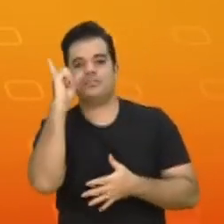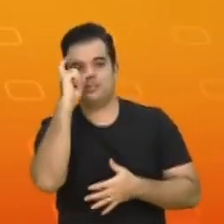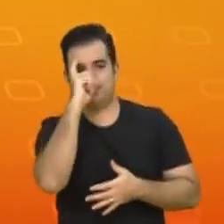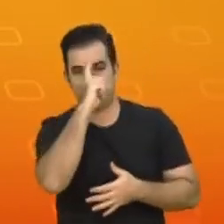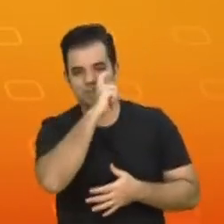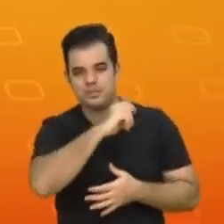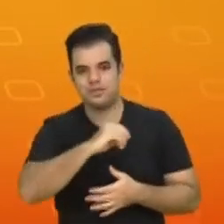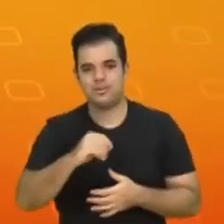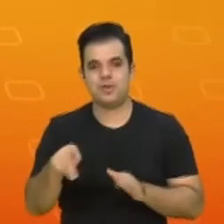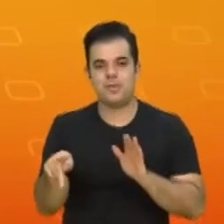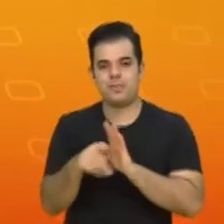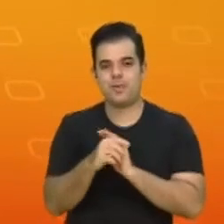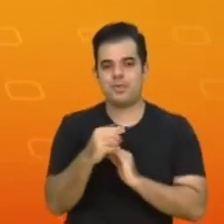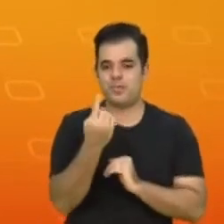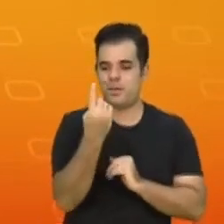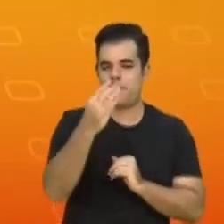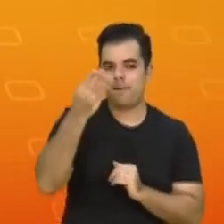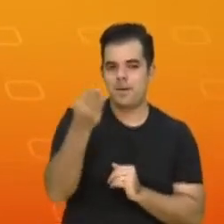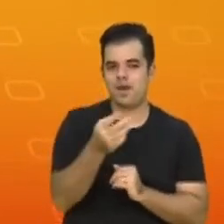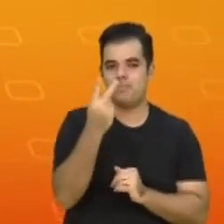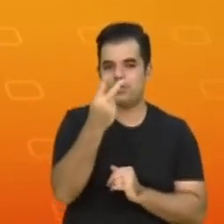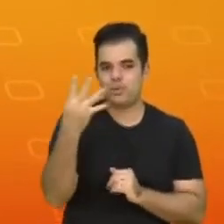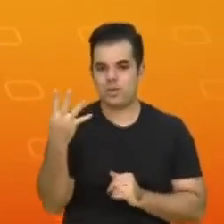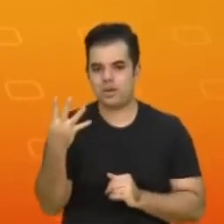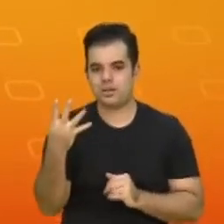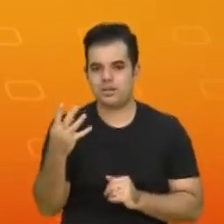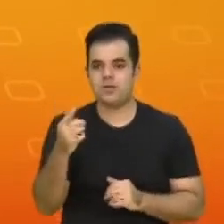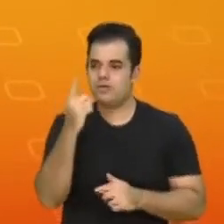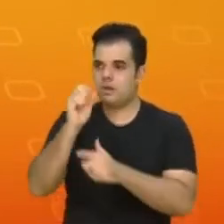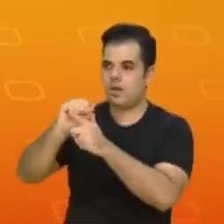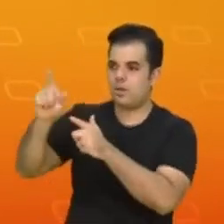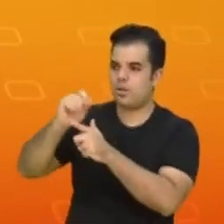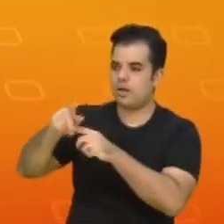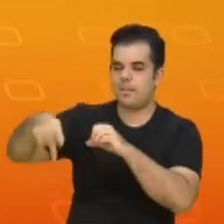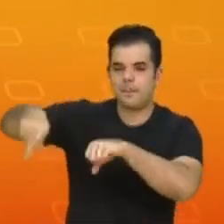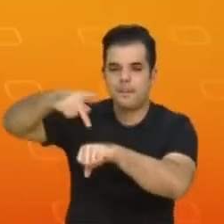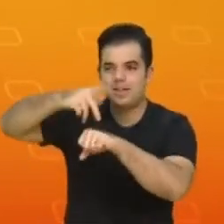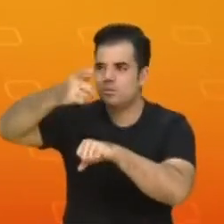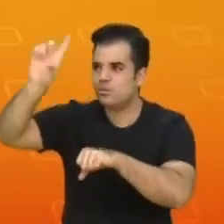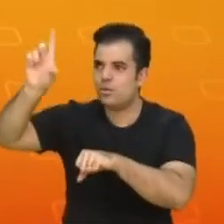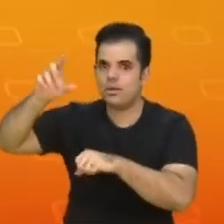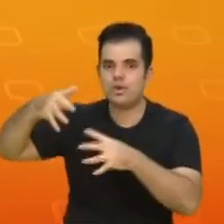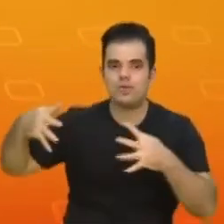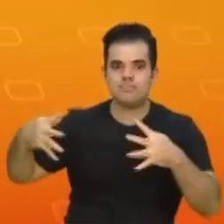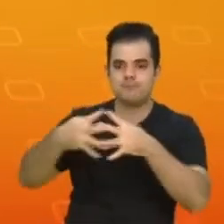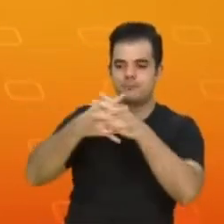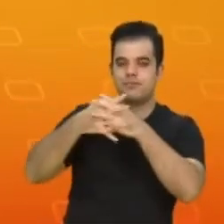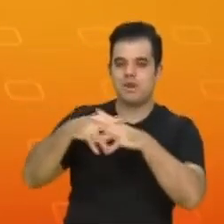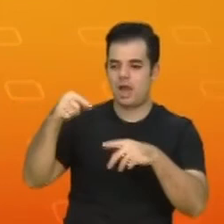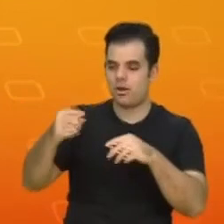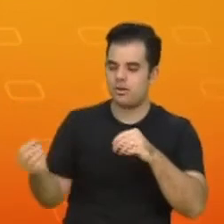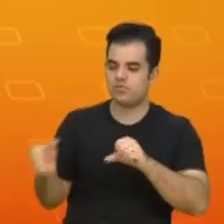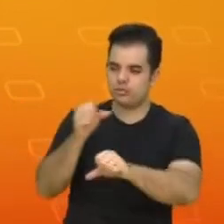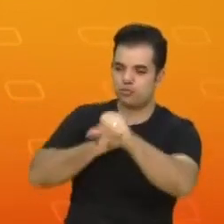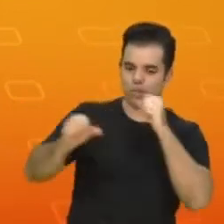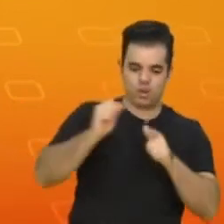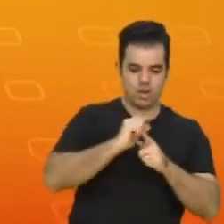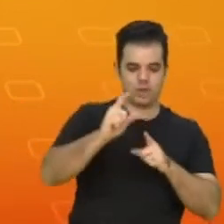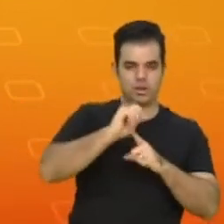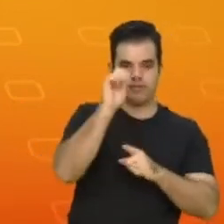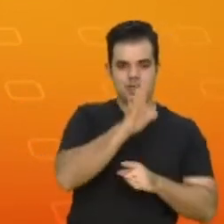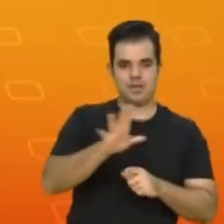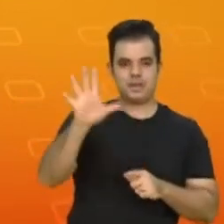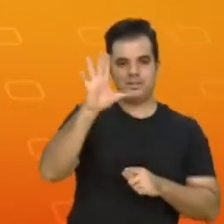recebe um barra 24, que há um mês atrás estava alocado para algum outro país e agora está alocado para o Brasil.